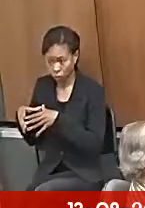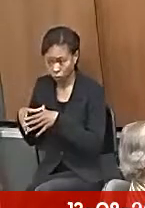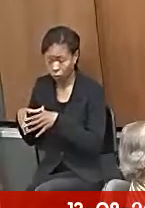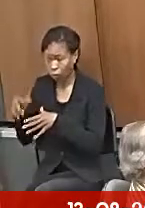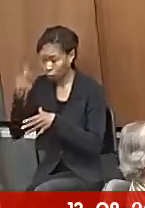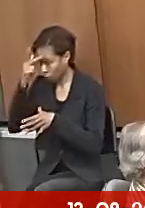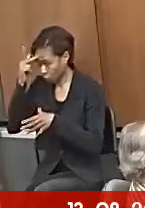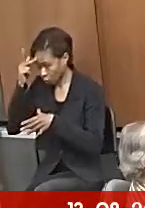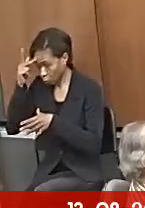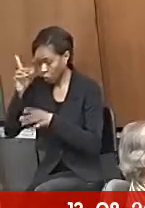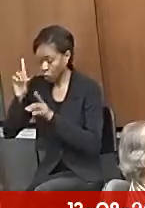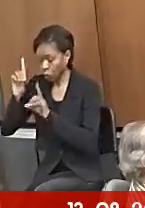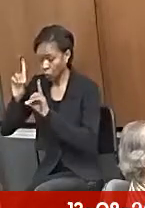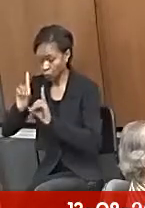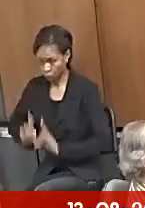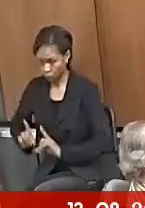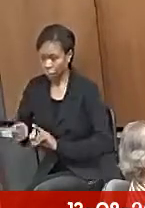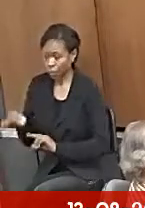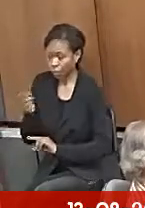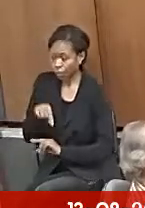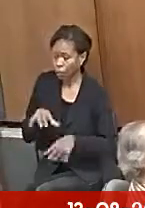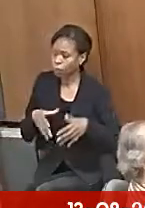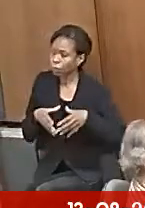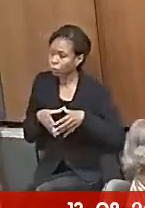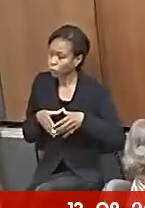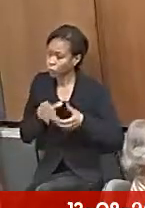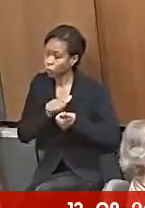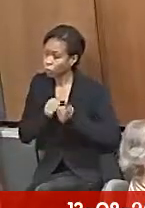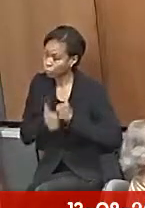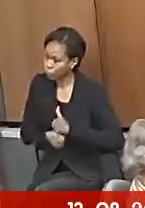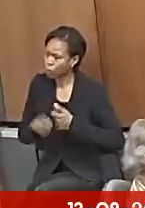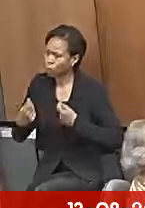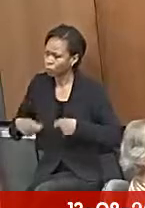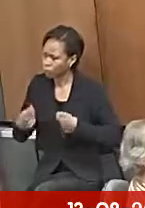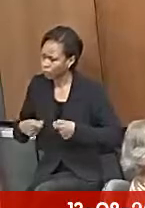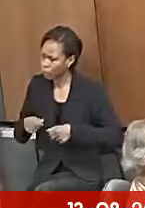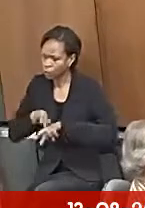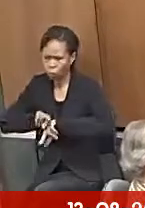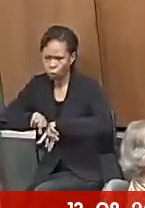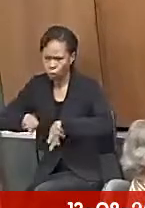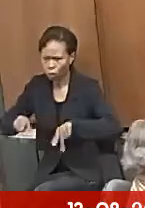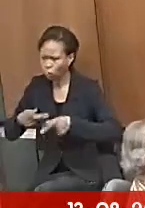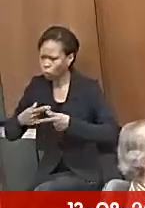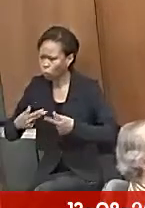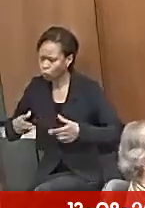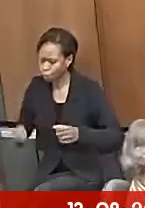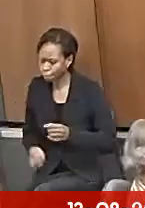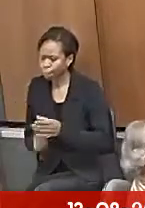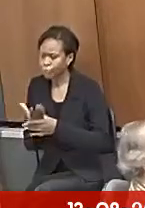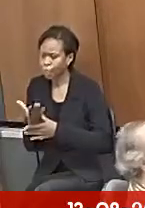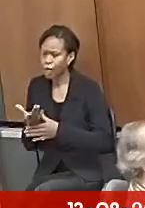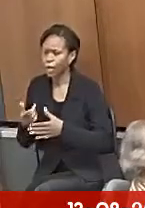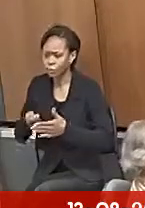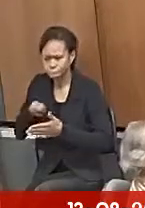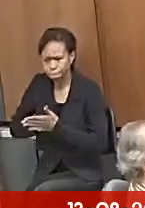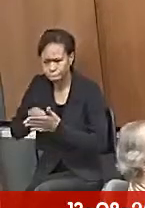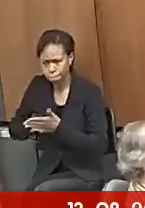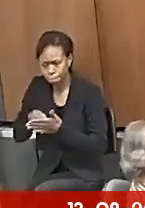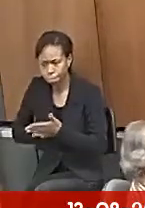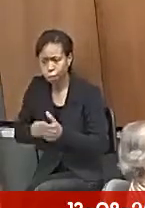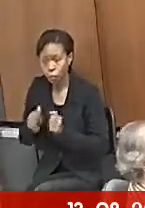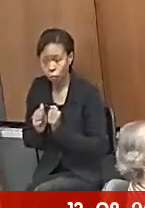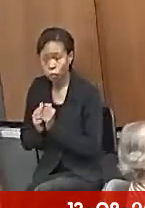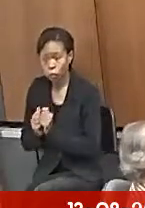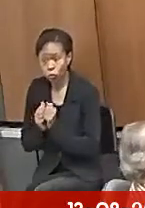com deficiência comissão de esporte tem muita coisa a ser criada temos muitas bandeiras para lutar juntos né o